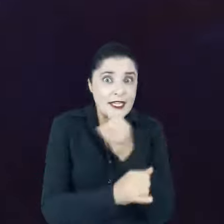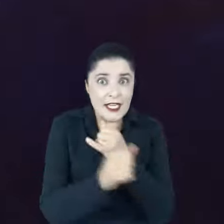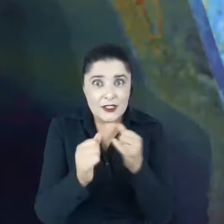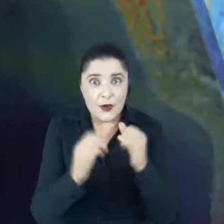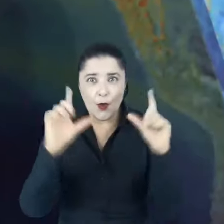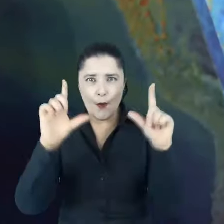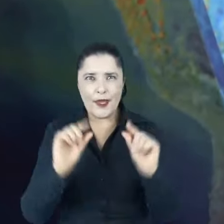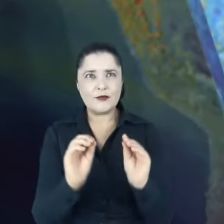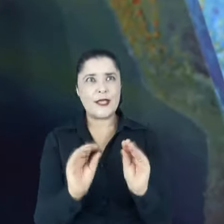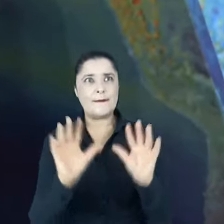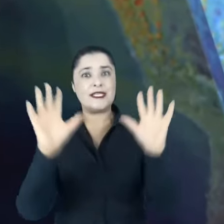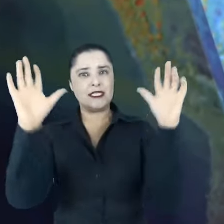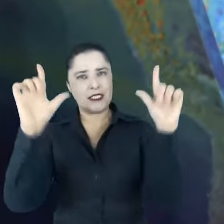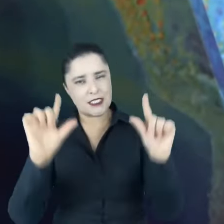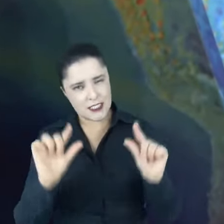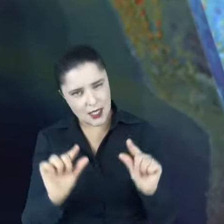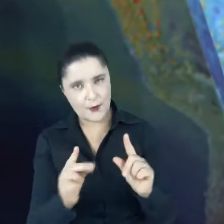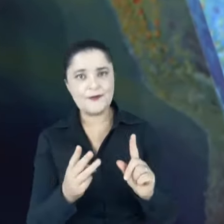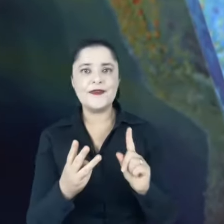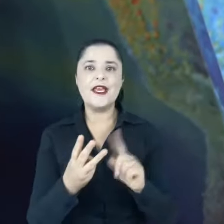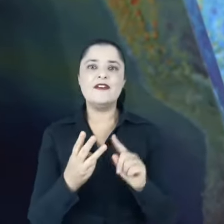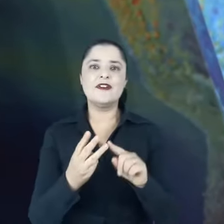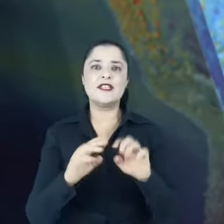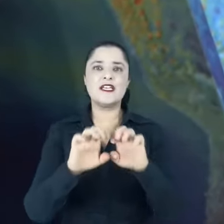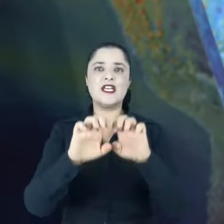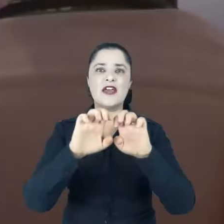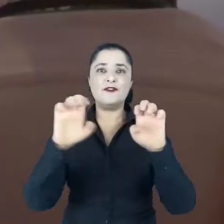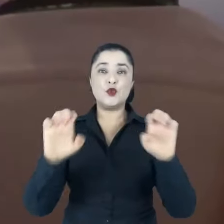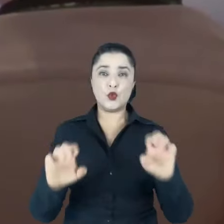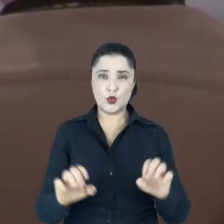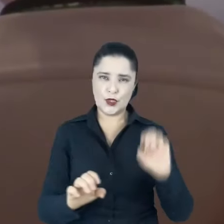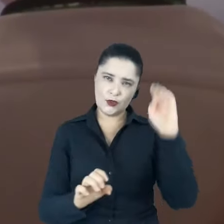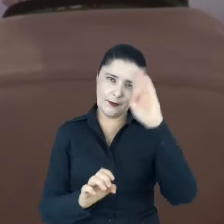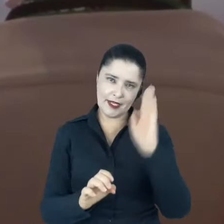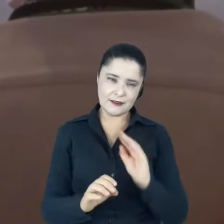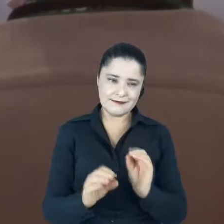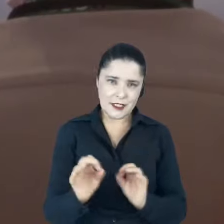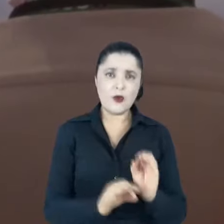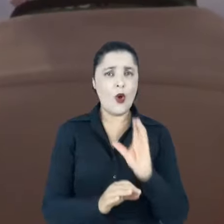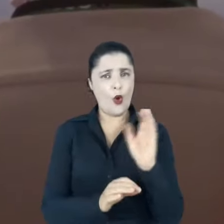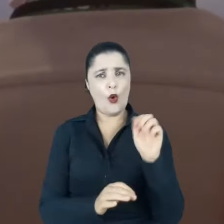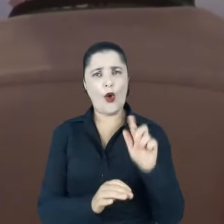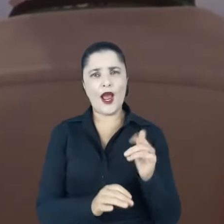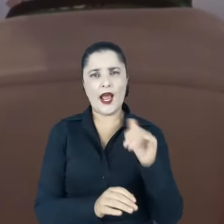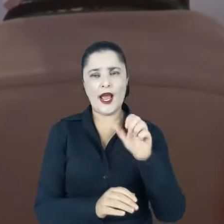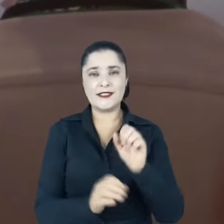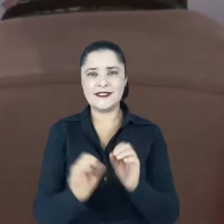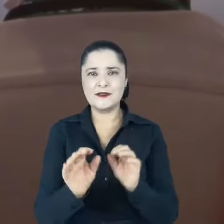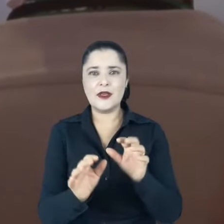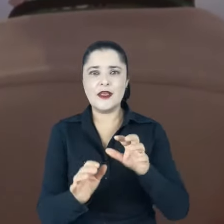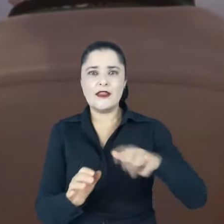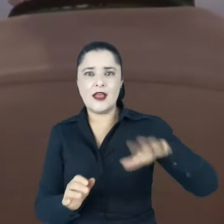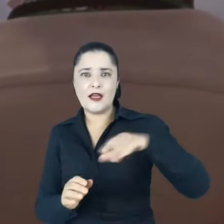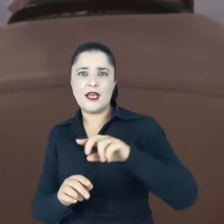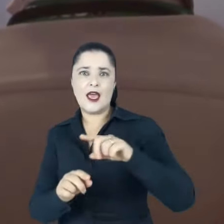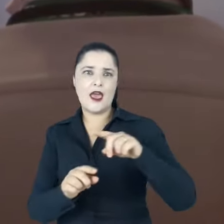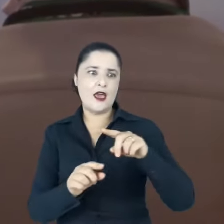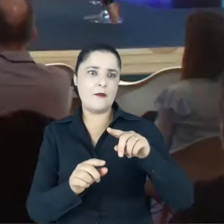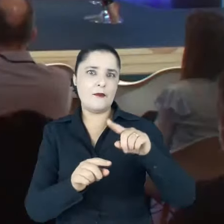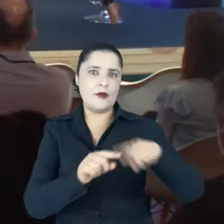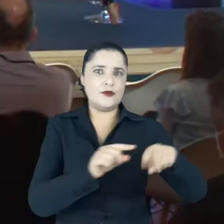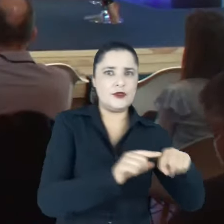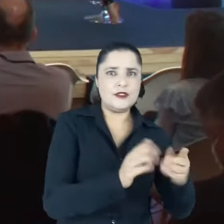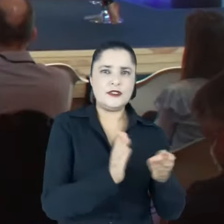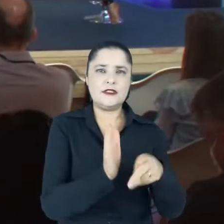e desenvolver a infraestrutura do país, né? No caso da Comgás, estou falando mais especificamente de uma área restrita da concessão aqui em São